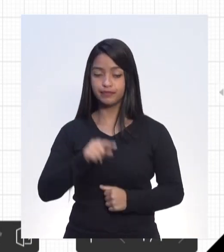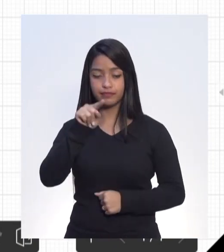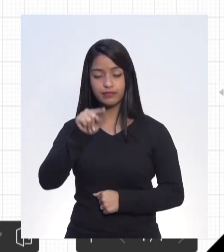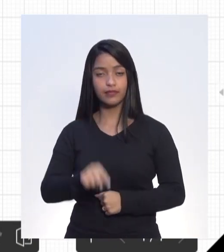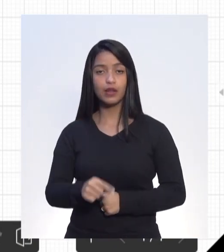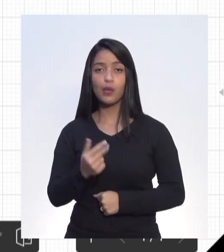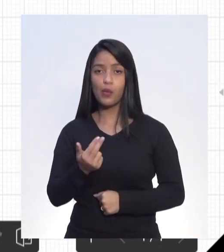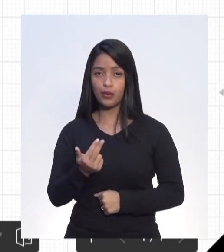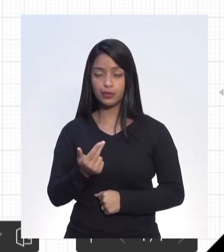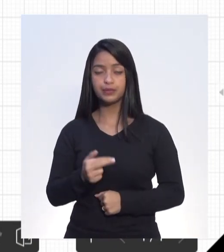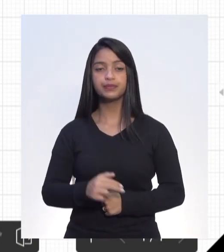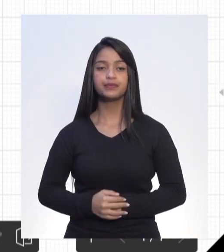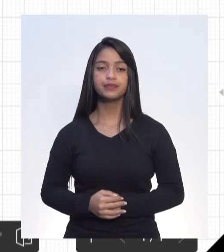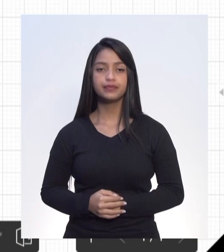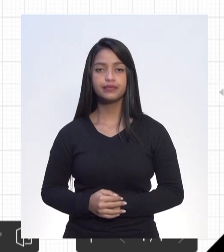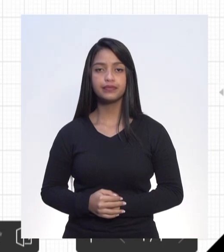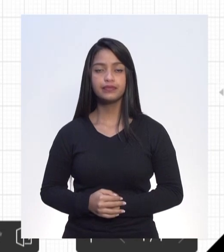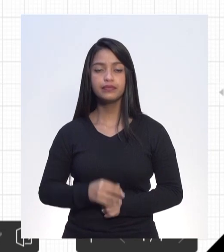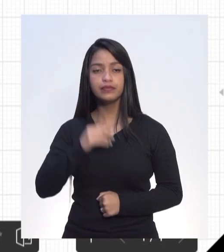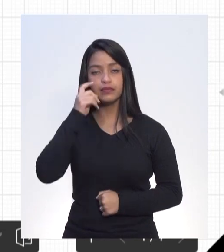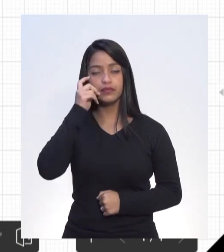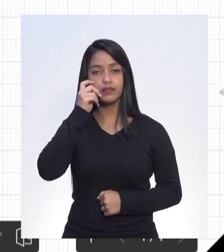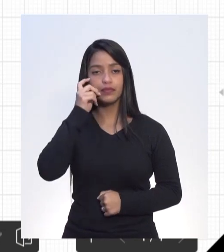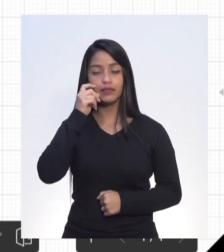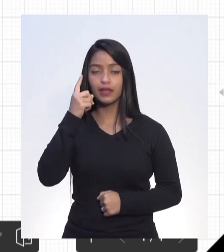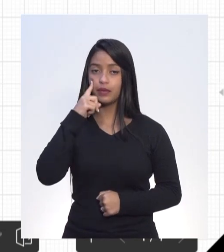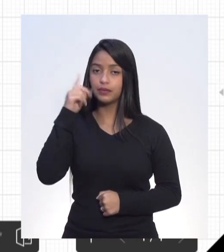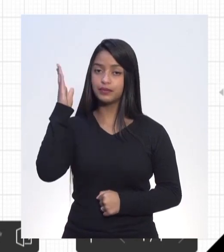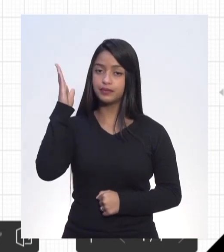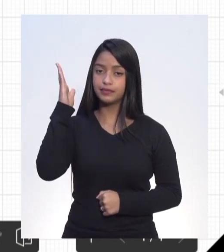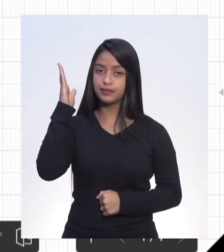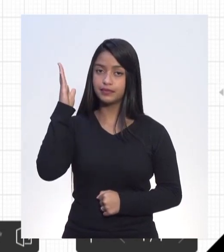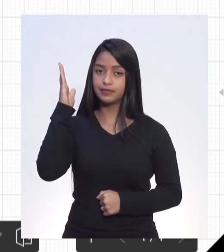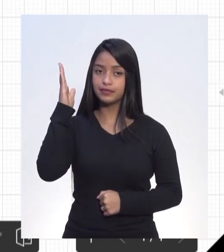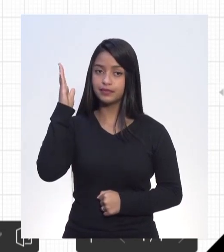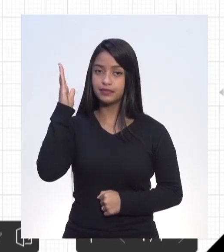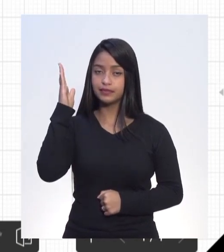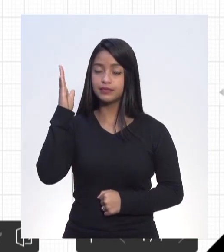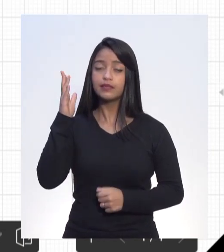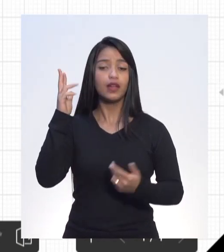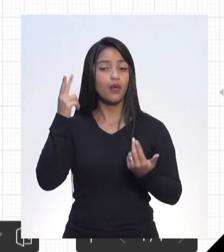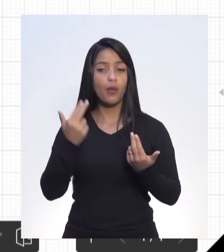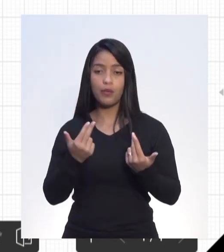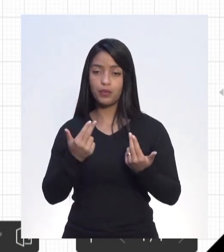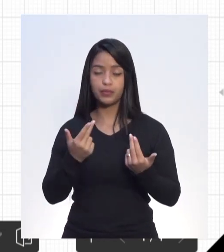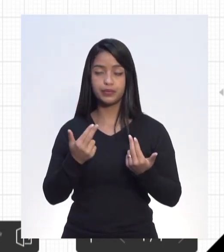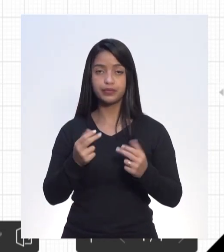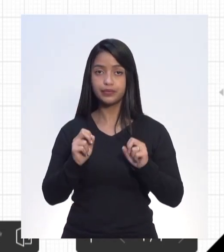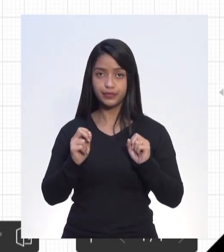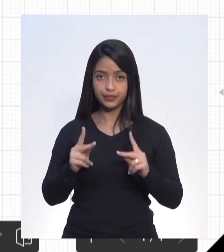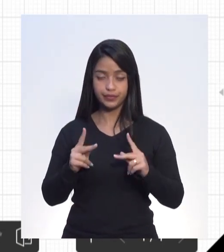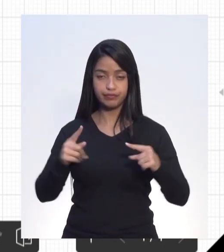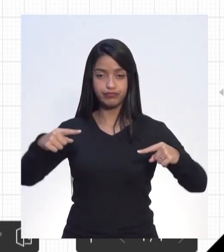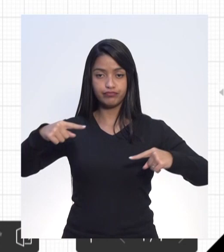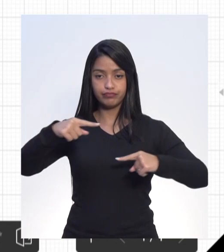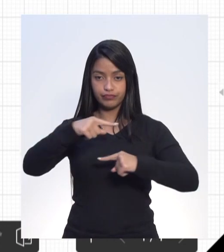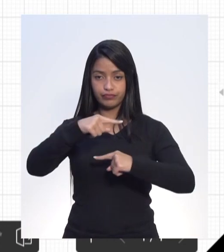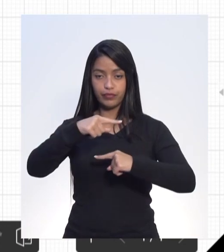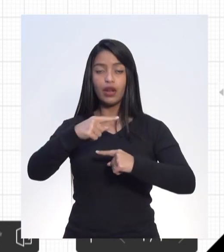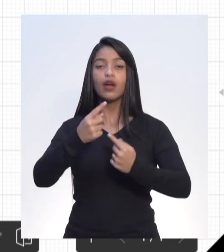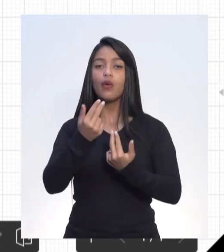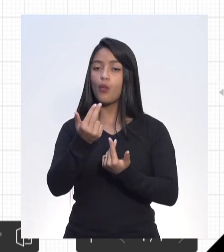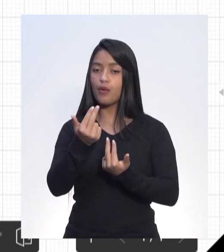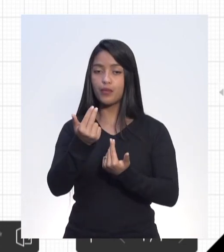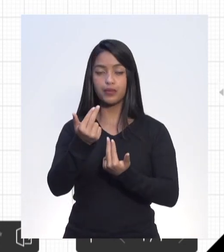vendo? Ó, que está aparecendo aqui, ó, em mostarda. São iguais, tudo bem? É só transferir, subir